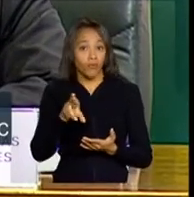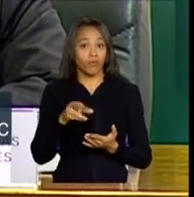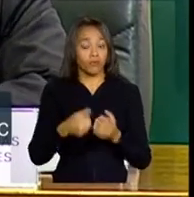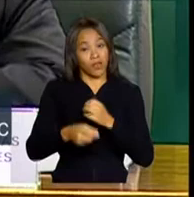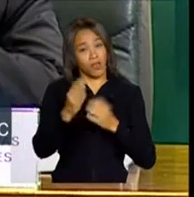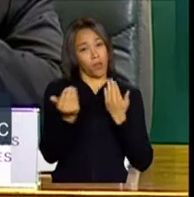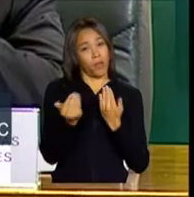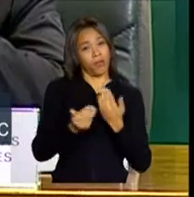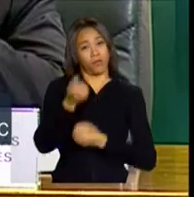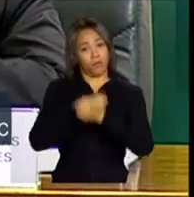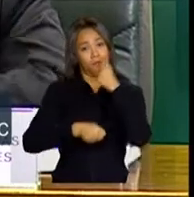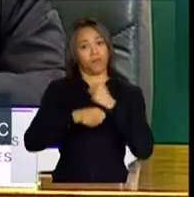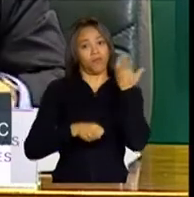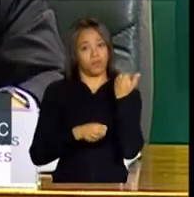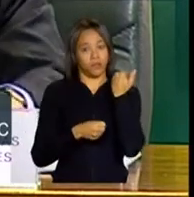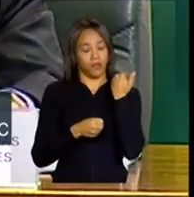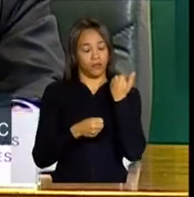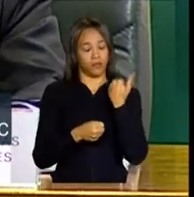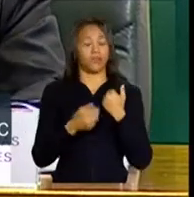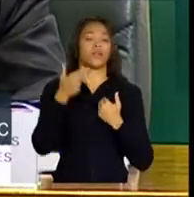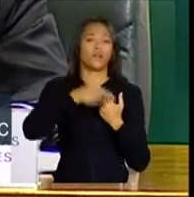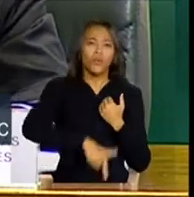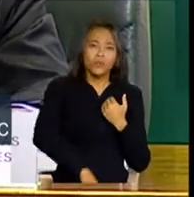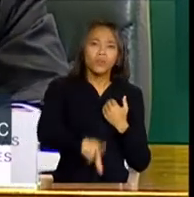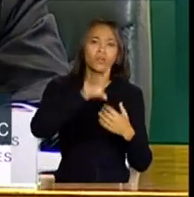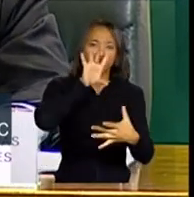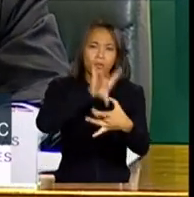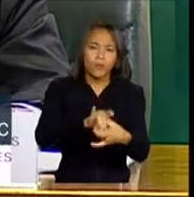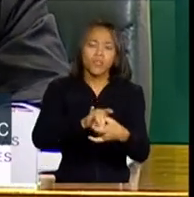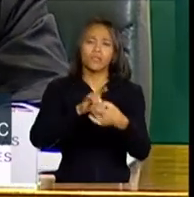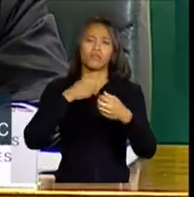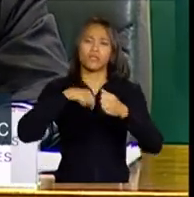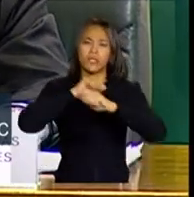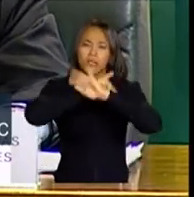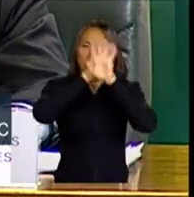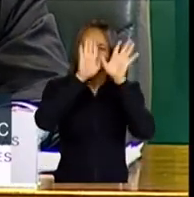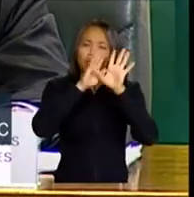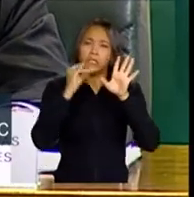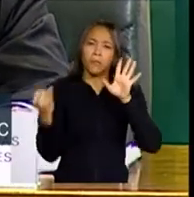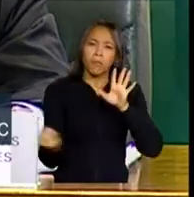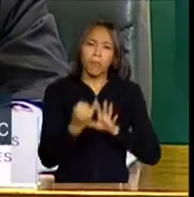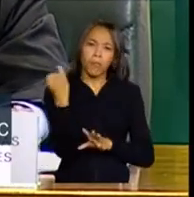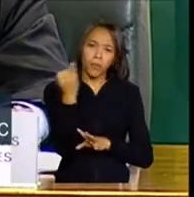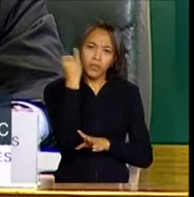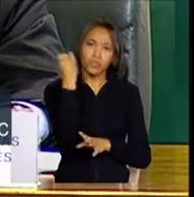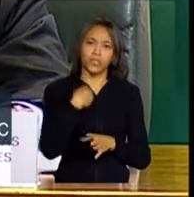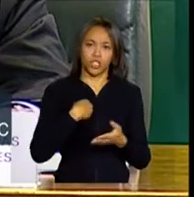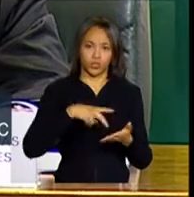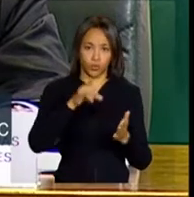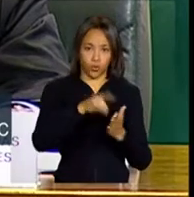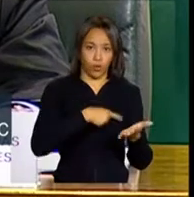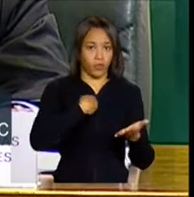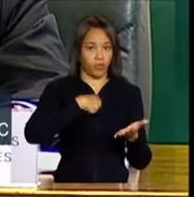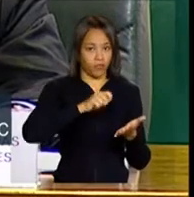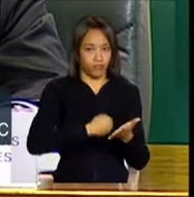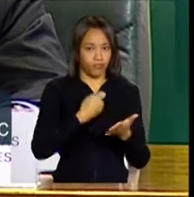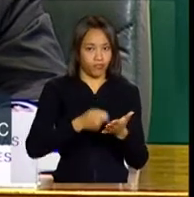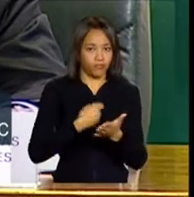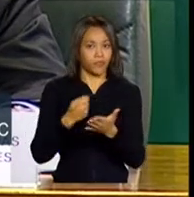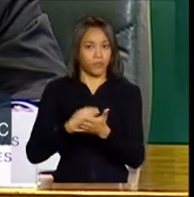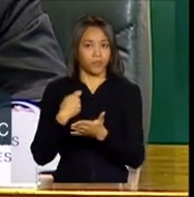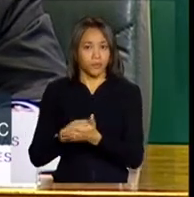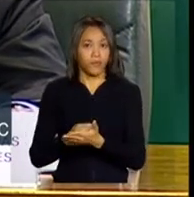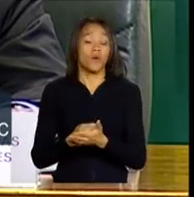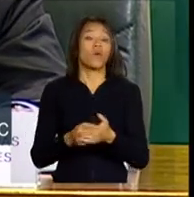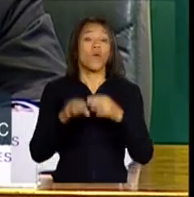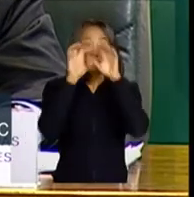passado ainda nesse contexto desejo fazer referência é importante os atos que acaba de assinar com o Conselho